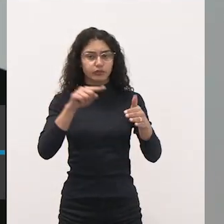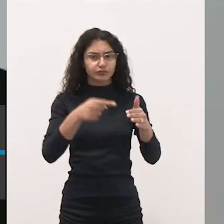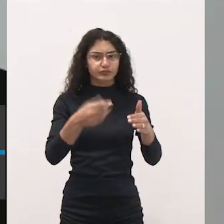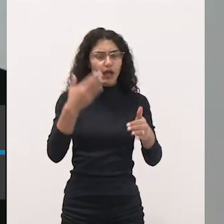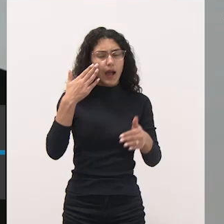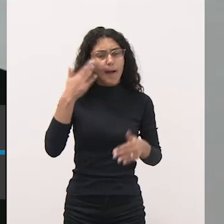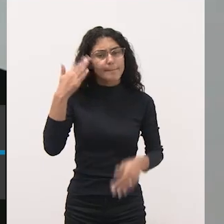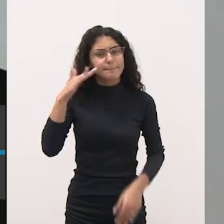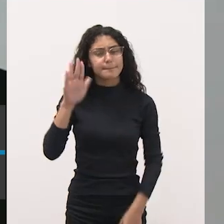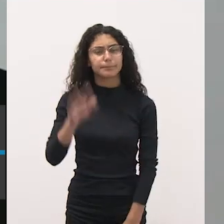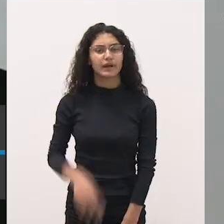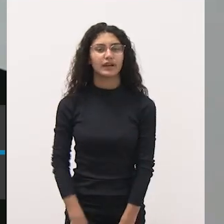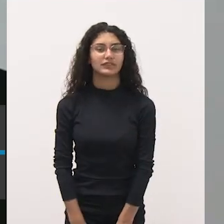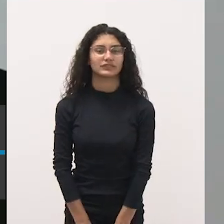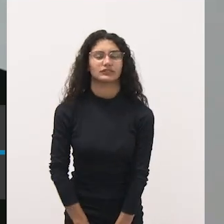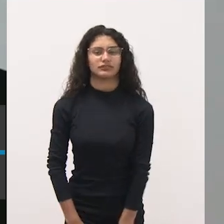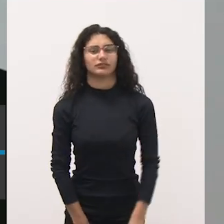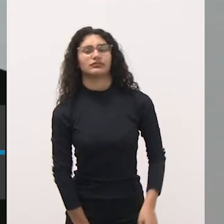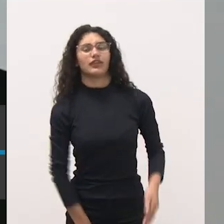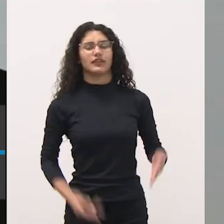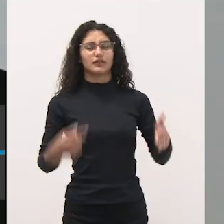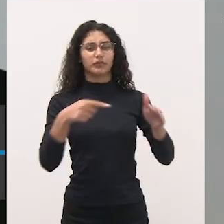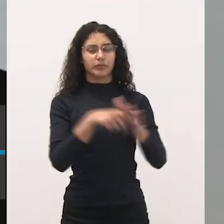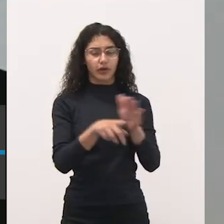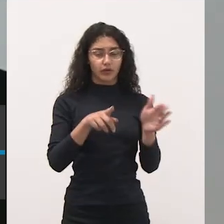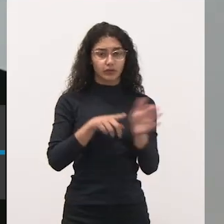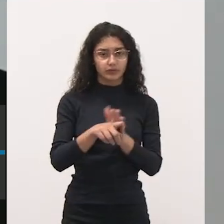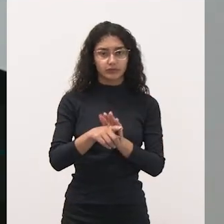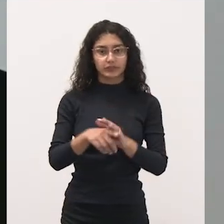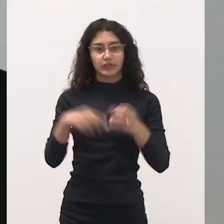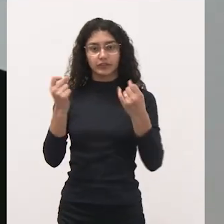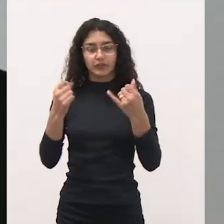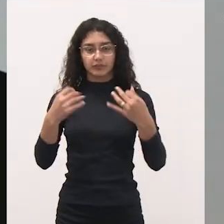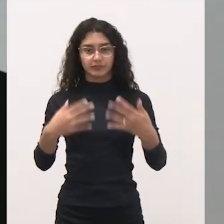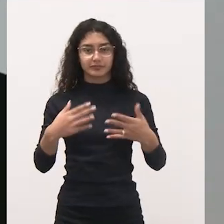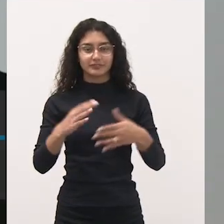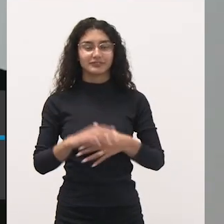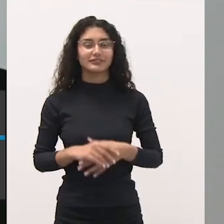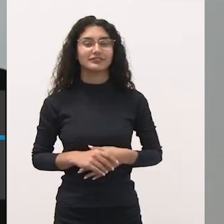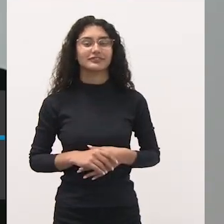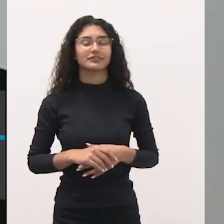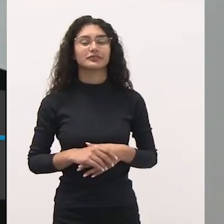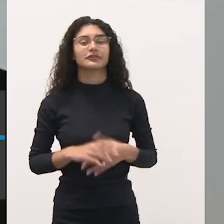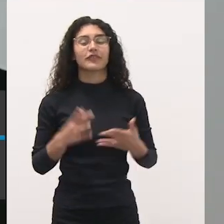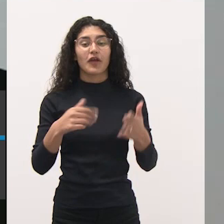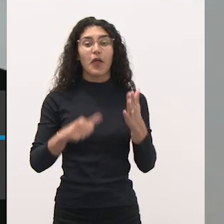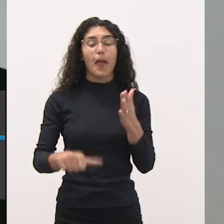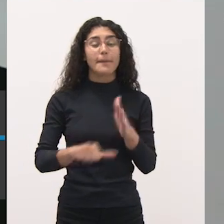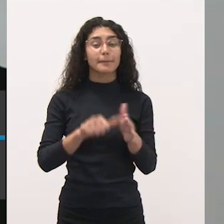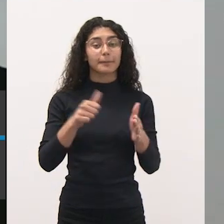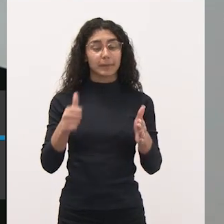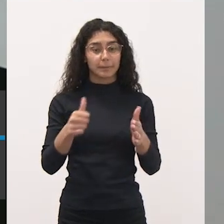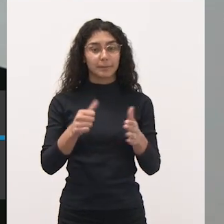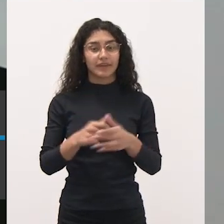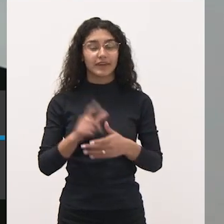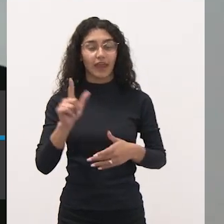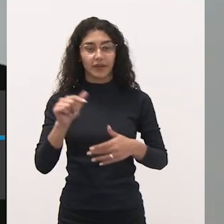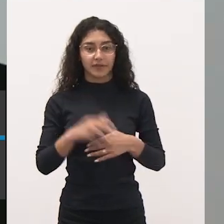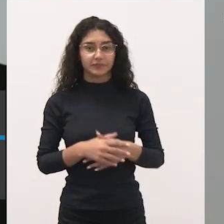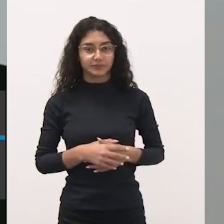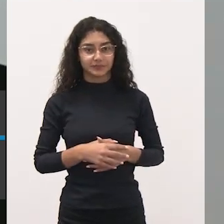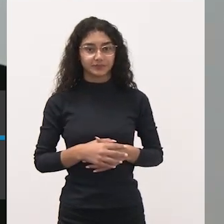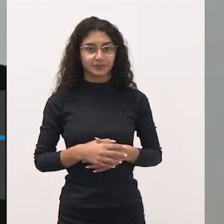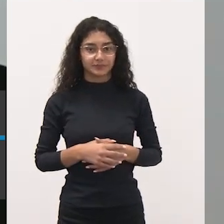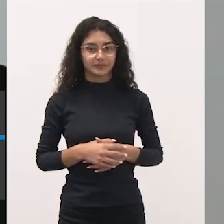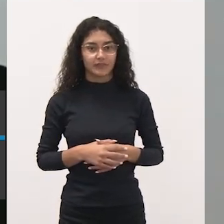aprofundar as questões que são trazidas nos comentários, a gente agradece, tá ok? O primeiro deles é o seguinte: